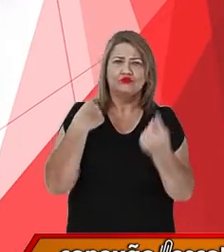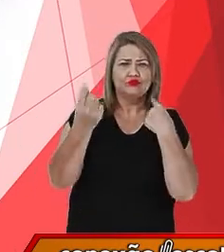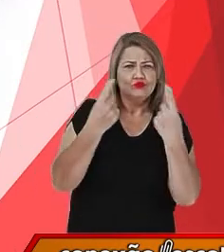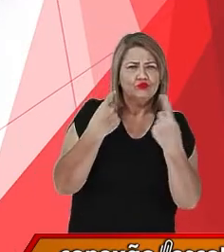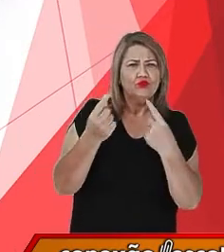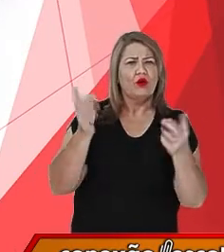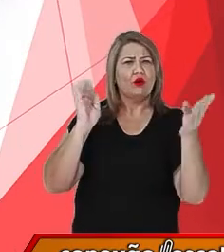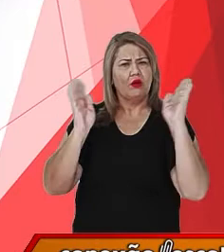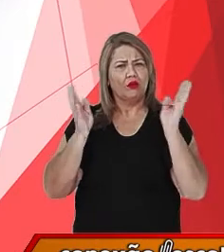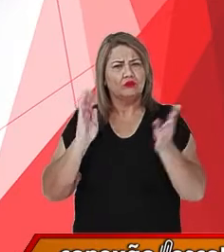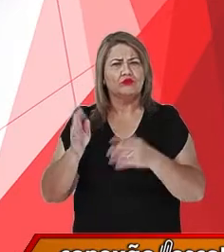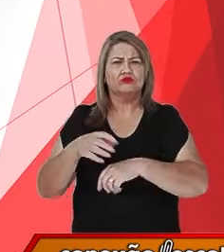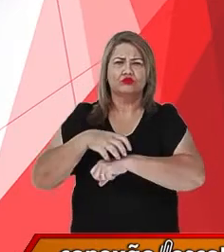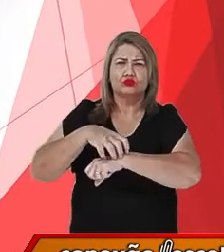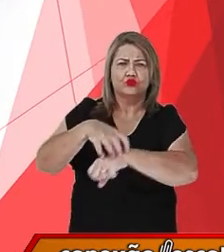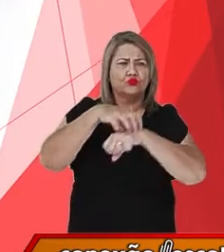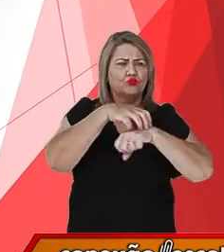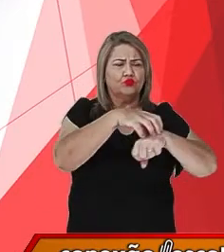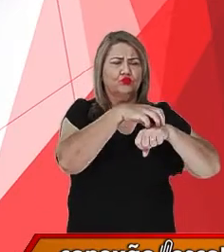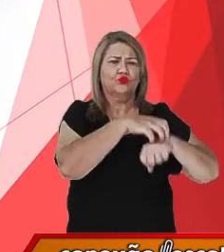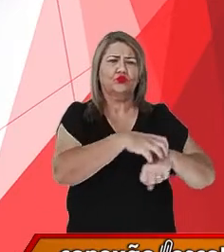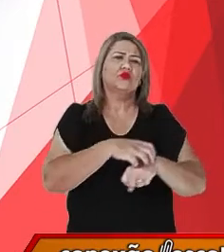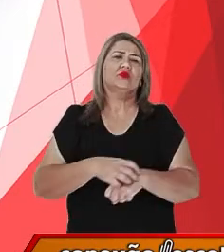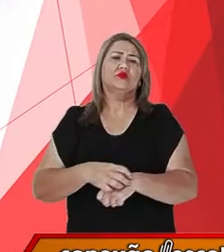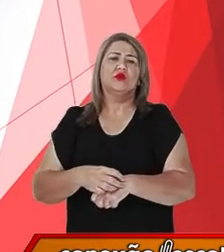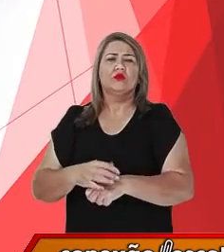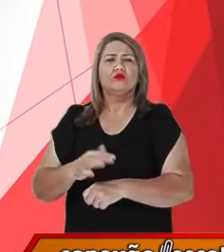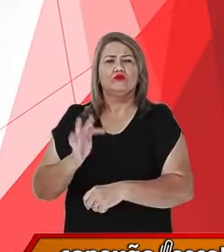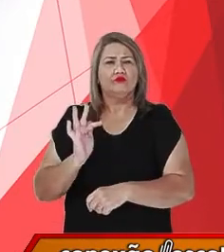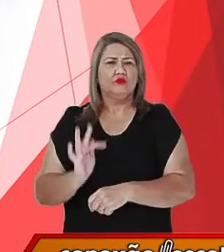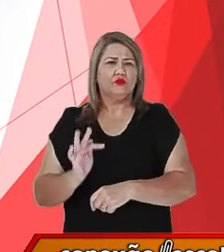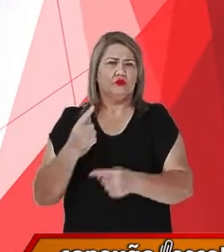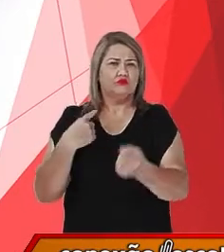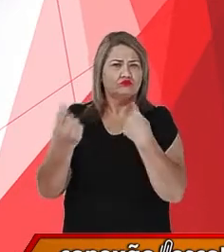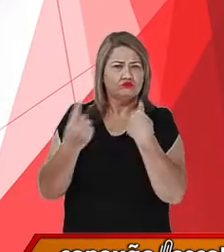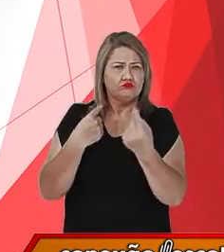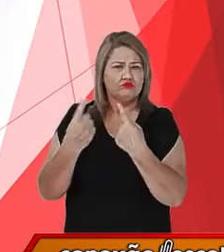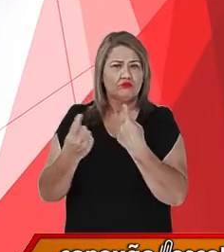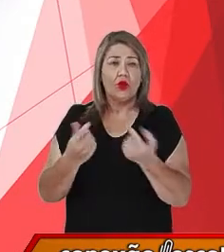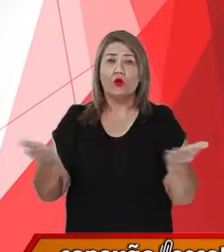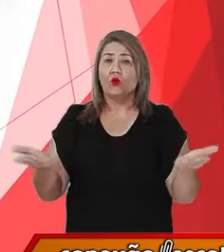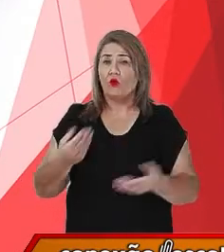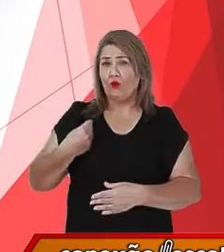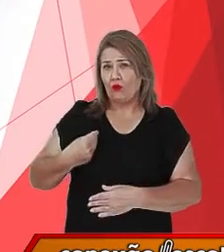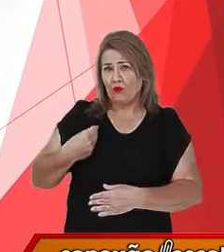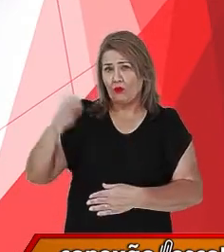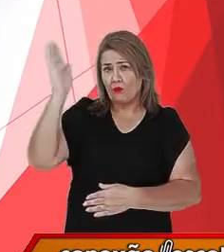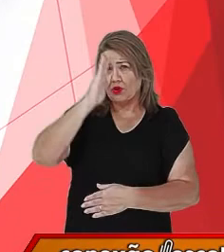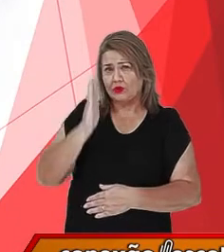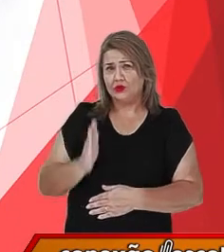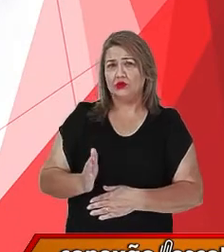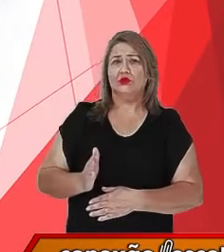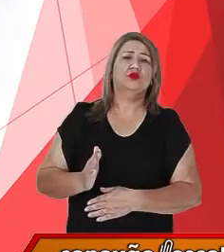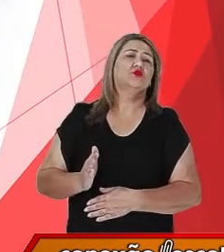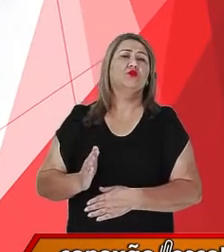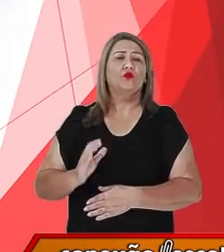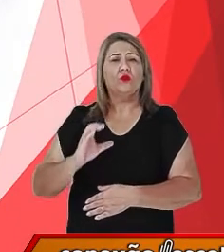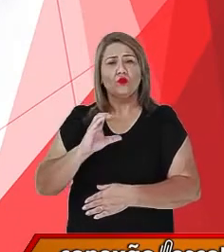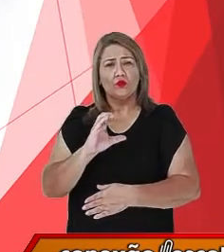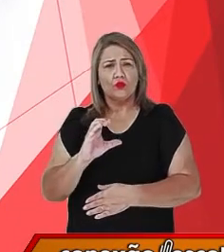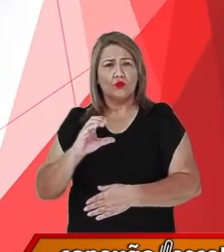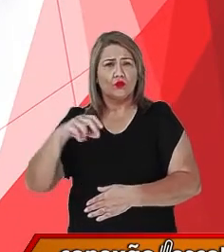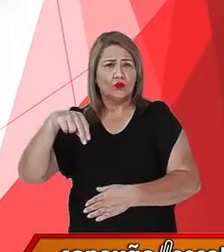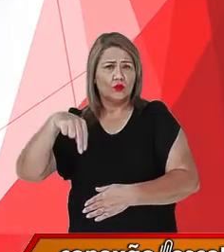rodovias federais para permitir essa ligação. Atualmente no Brasil, de acordo com a